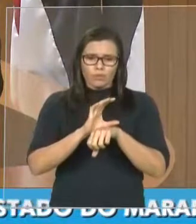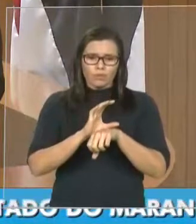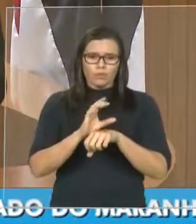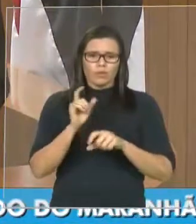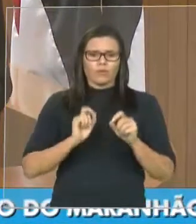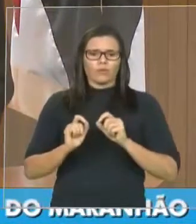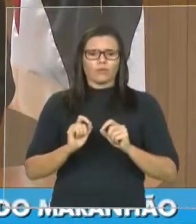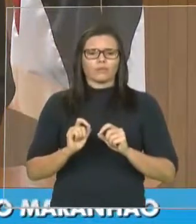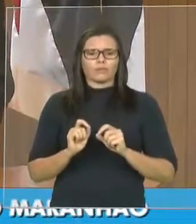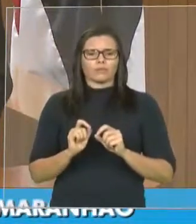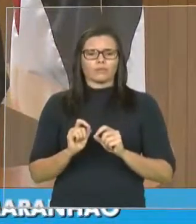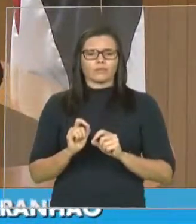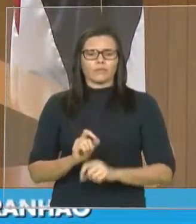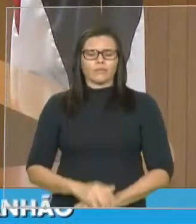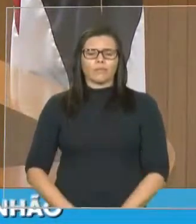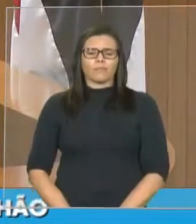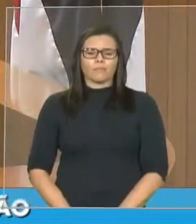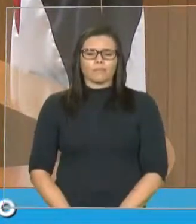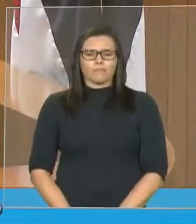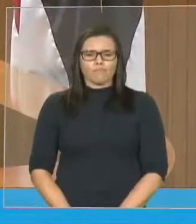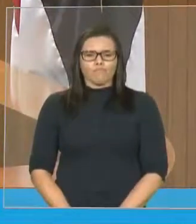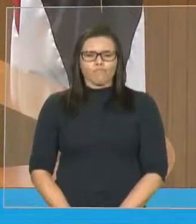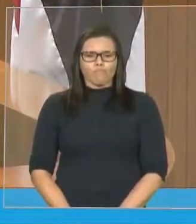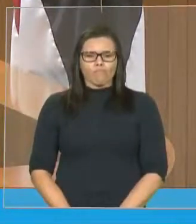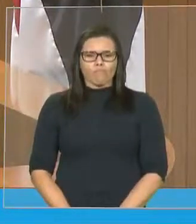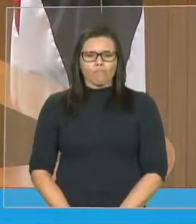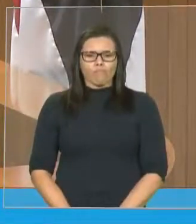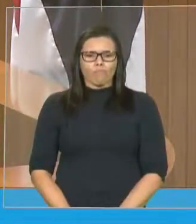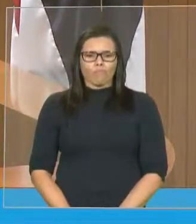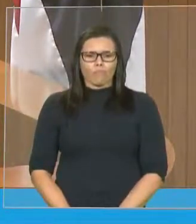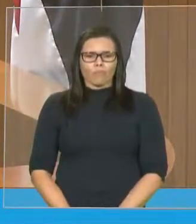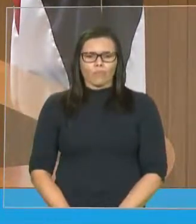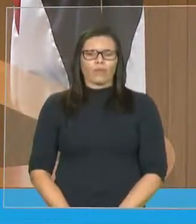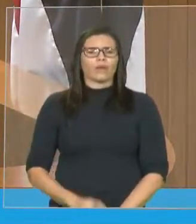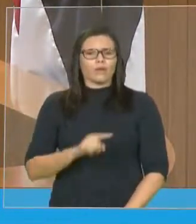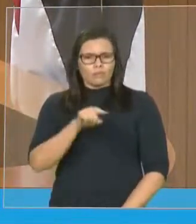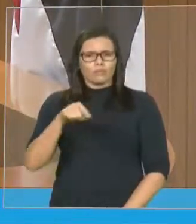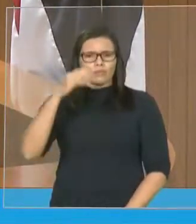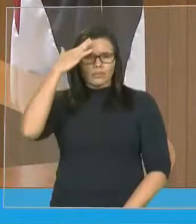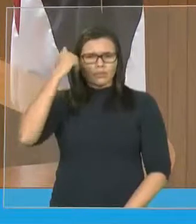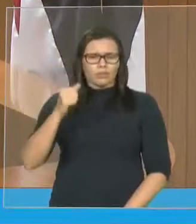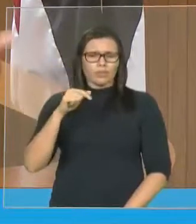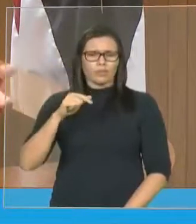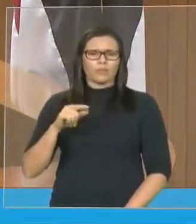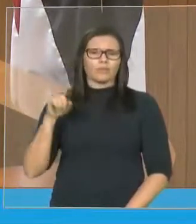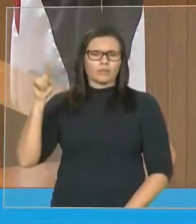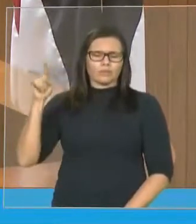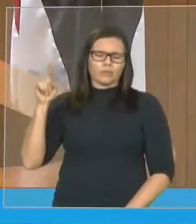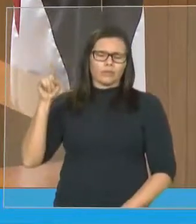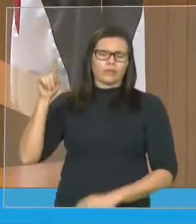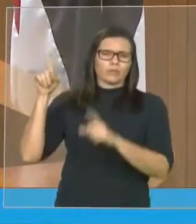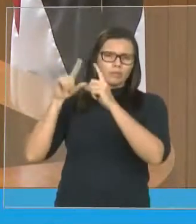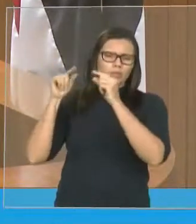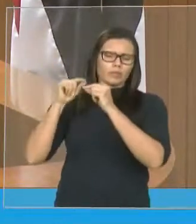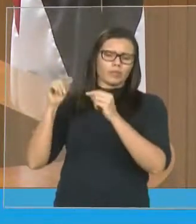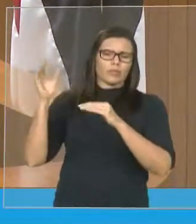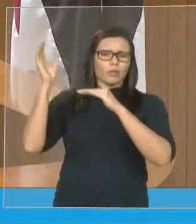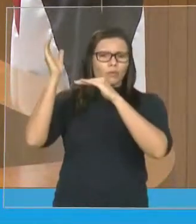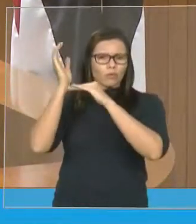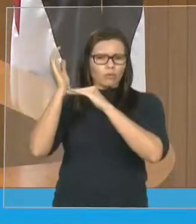luz própria. E isso é reconhecido pelo próprio Parlamento, né? Tanto o Congresso Nacional como